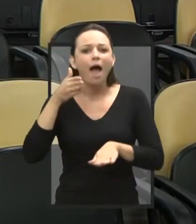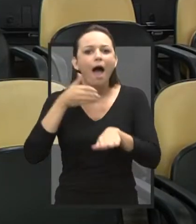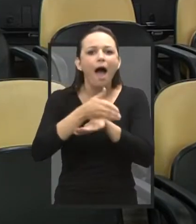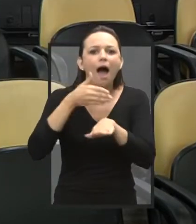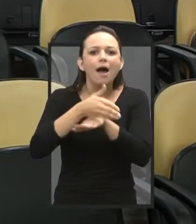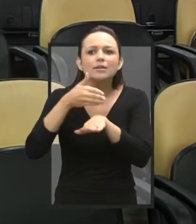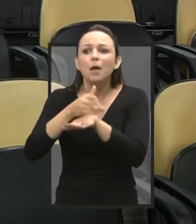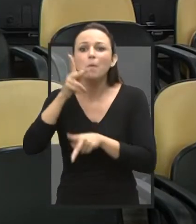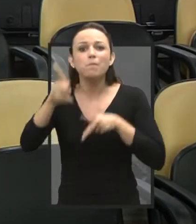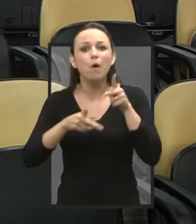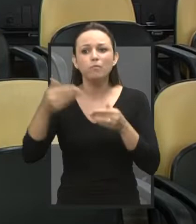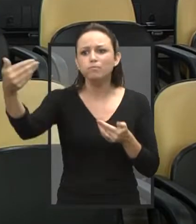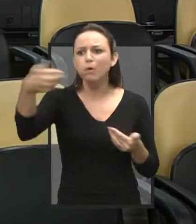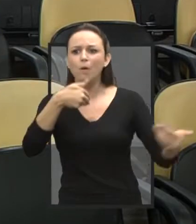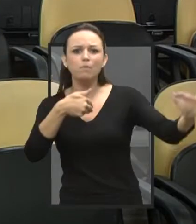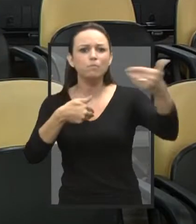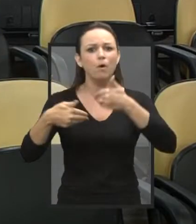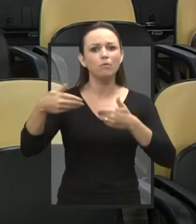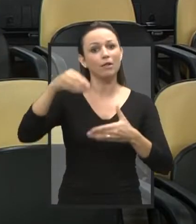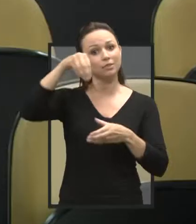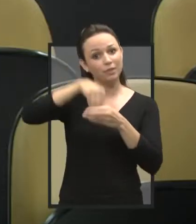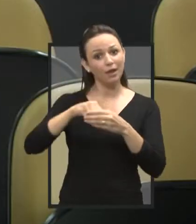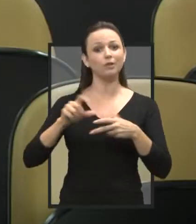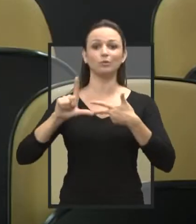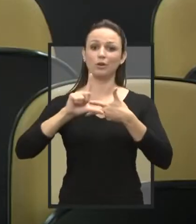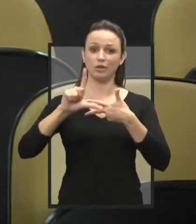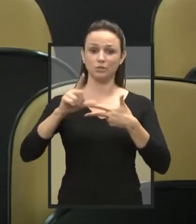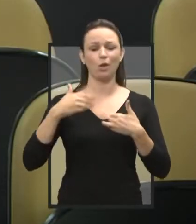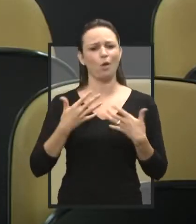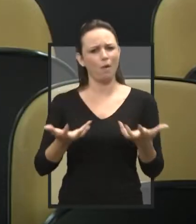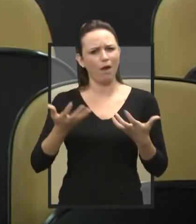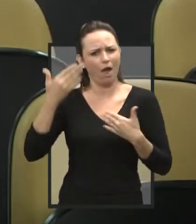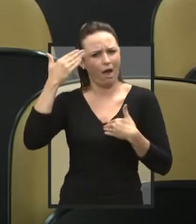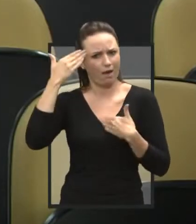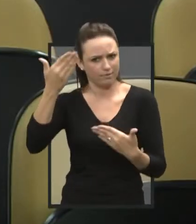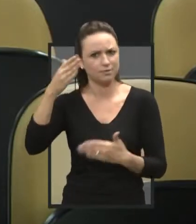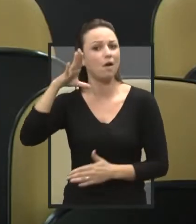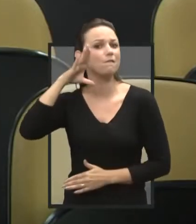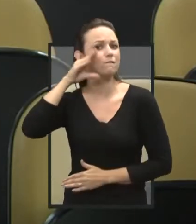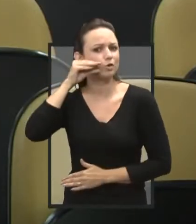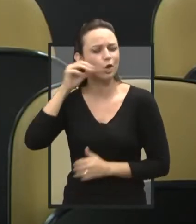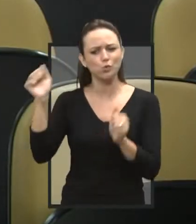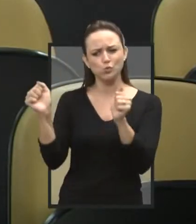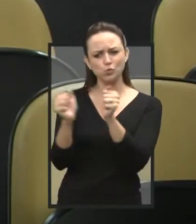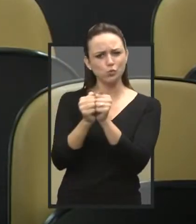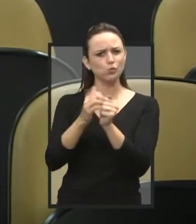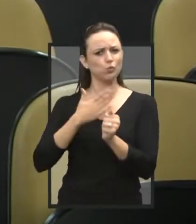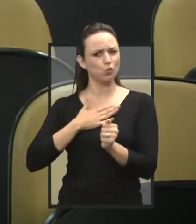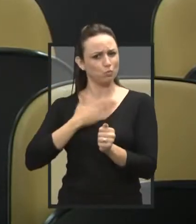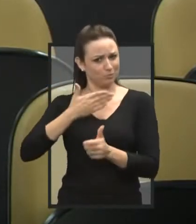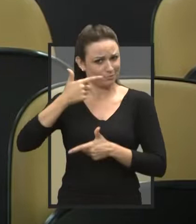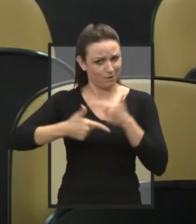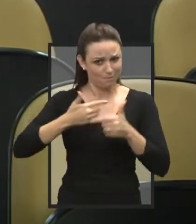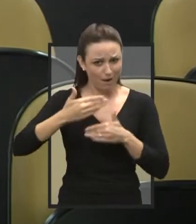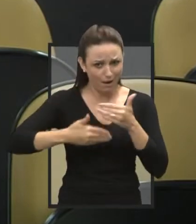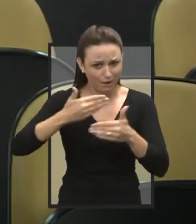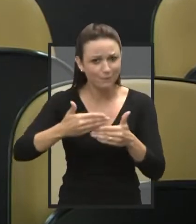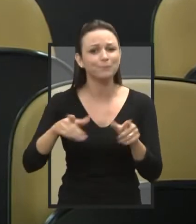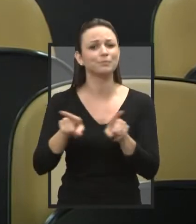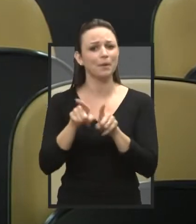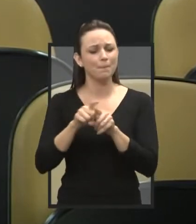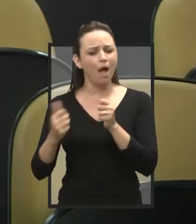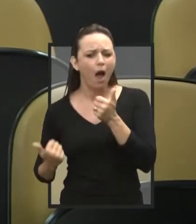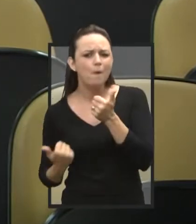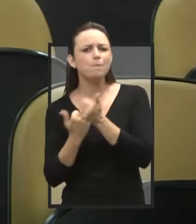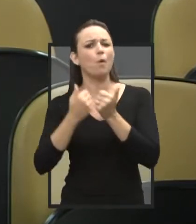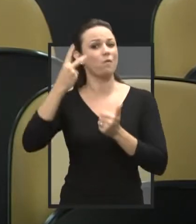da população à sede do Poder Legislativo. Eu quero agradecer os funcionários que estiveram comigo nessa empreitada, agradecer o apoio